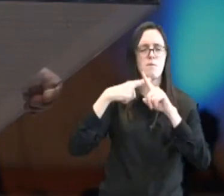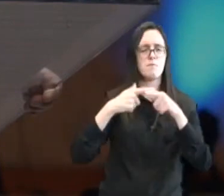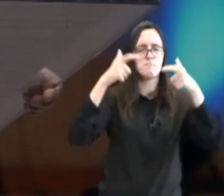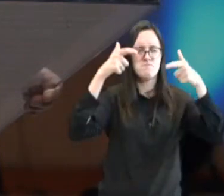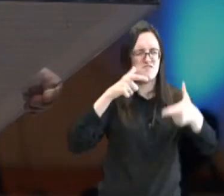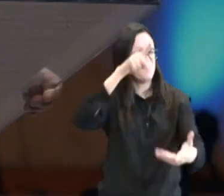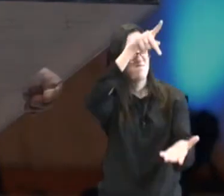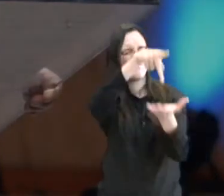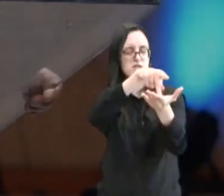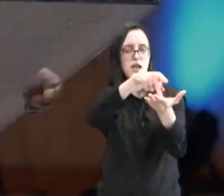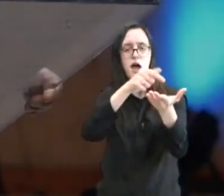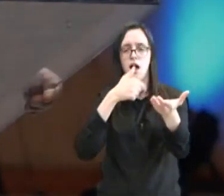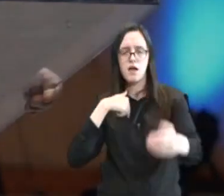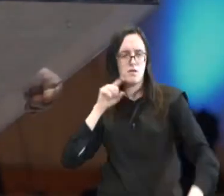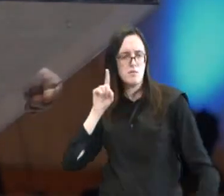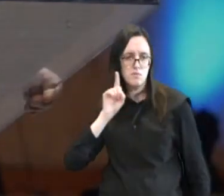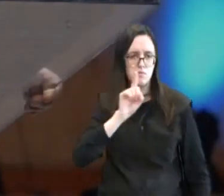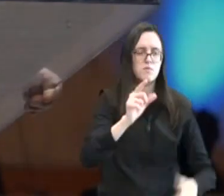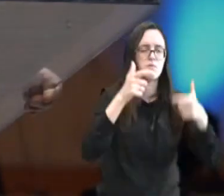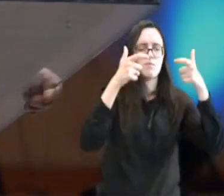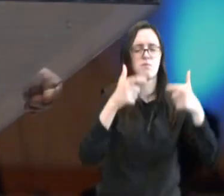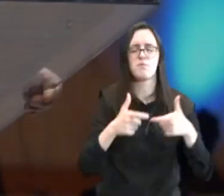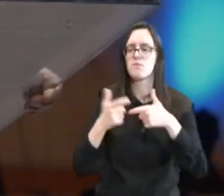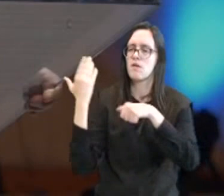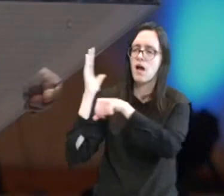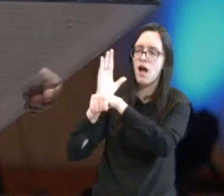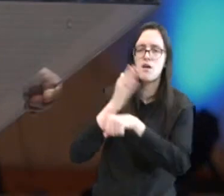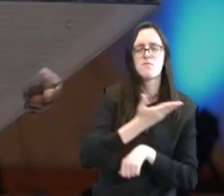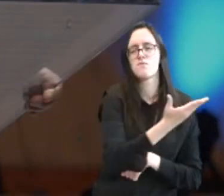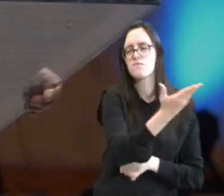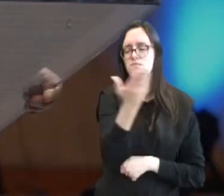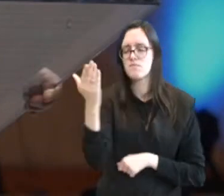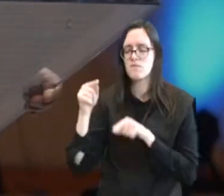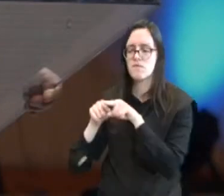estiver. Ajuda meus irmãos a serem